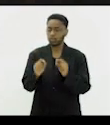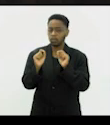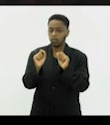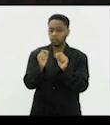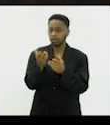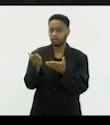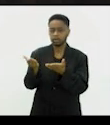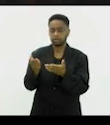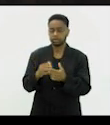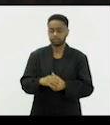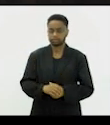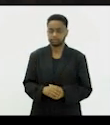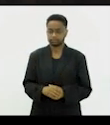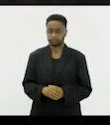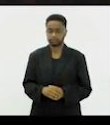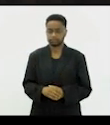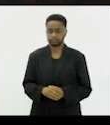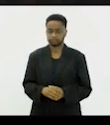é isso?